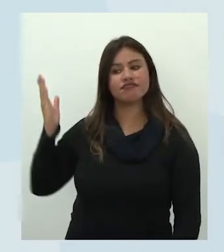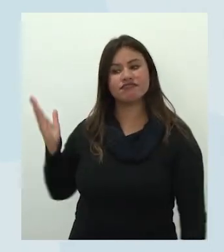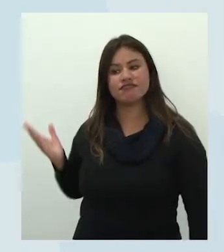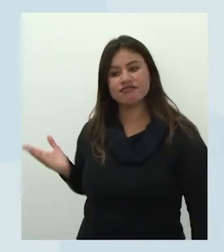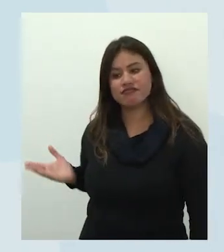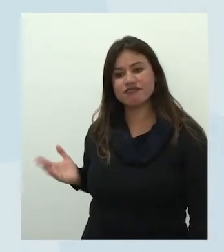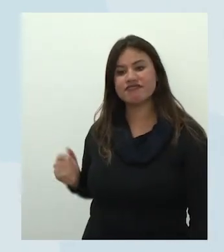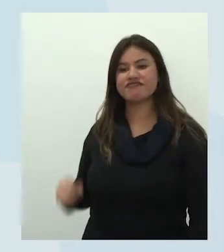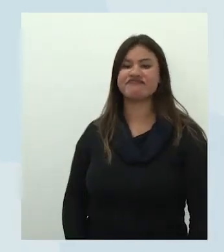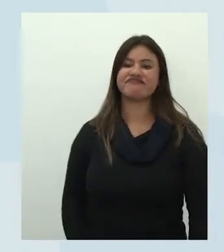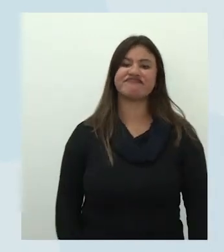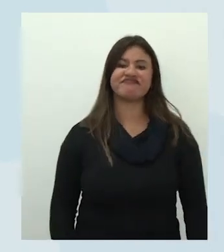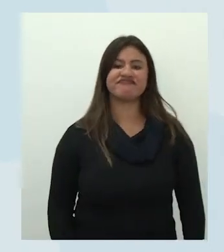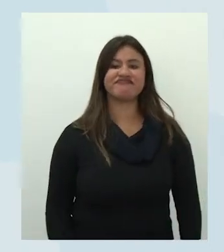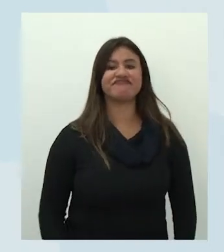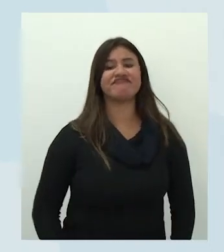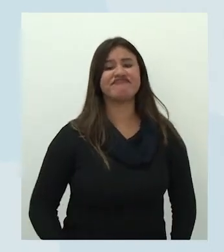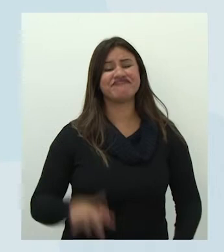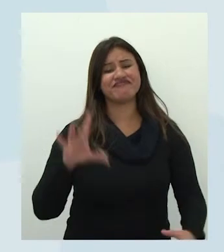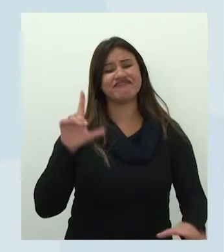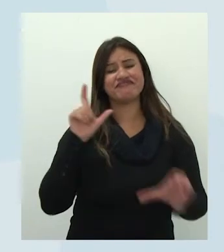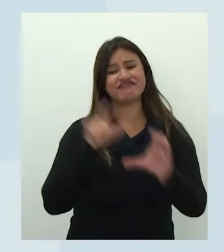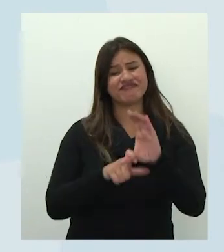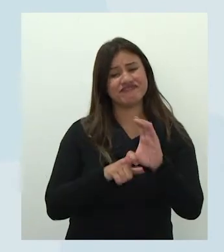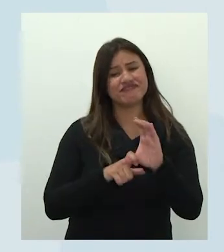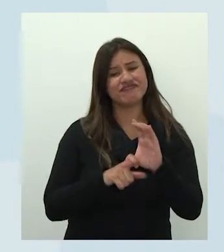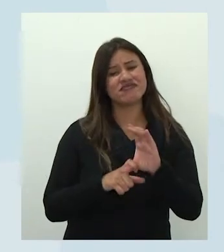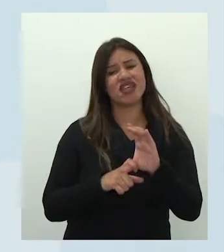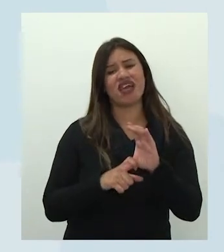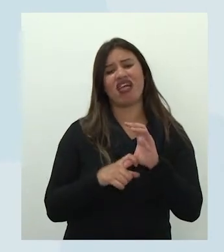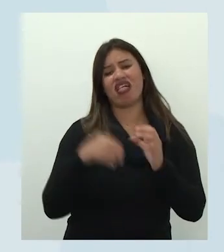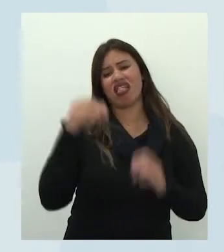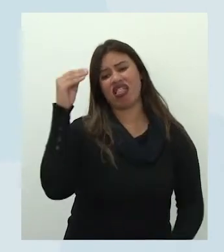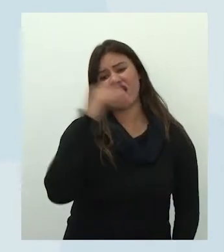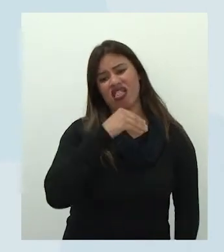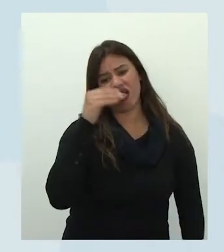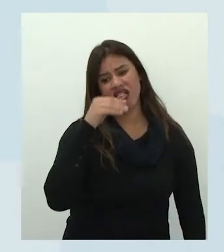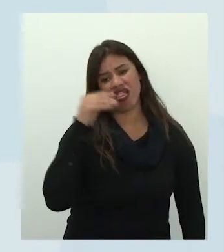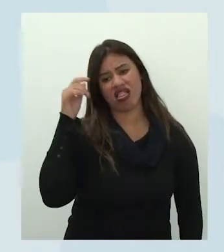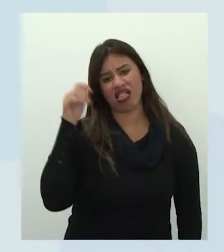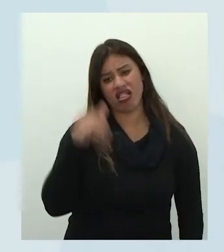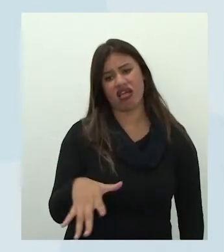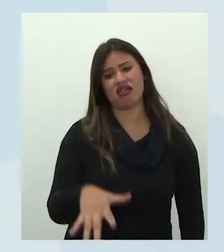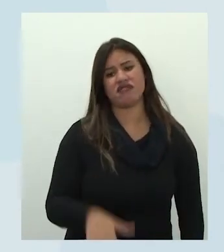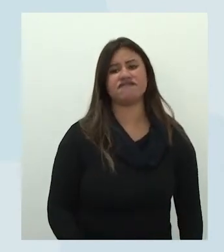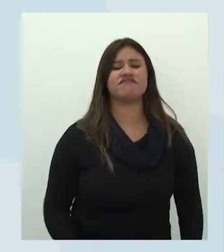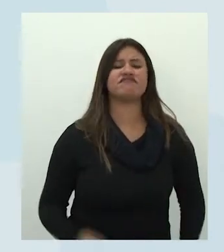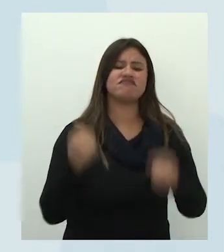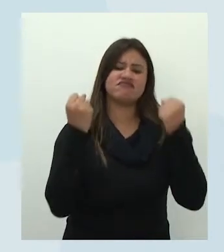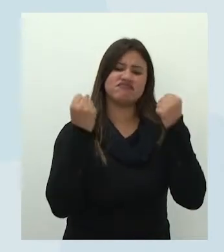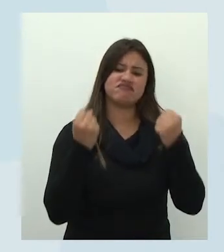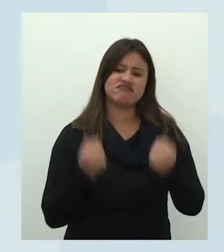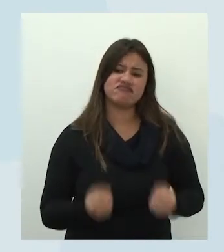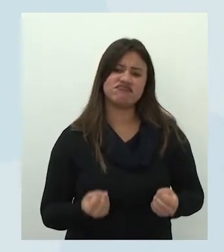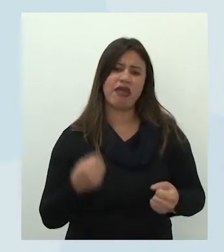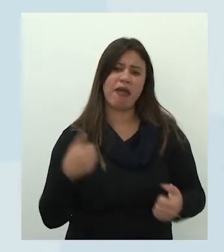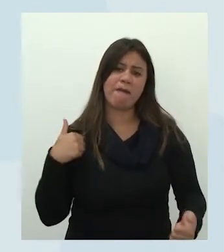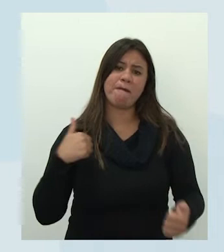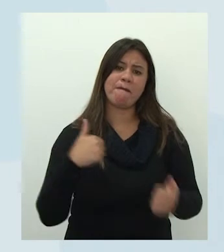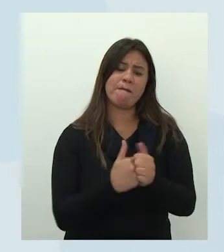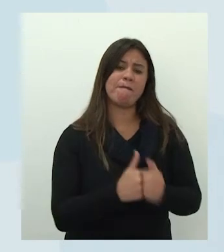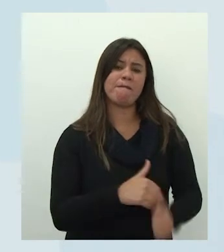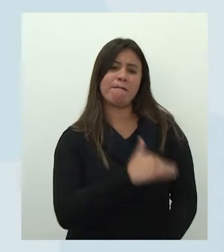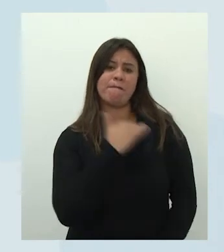de decadência, de dependência, de inutilidade, de carga, de proximidade